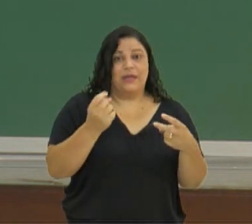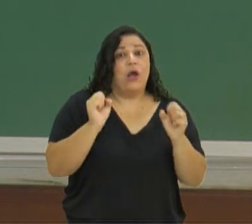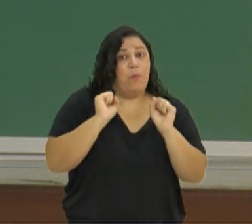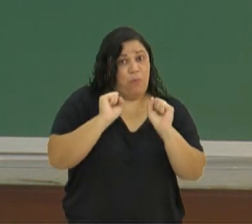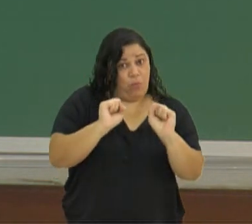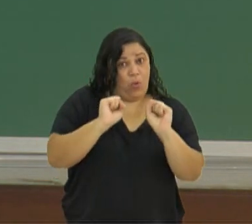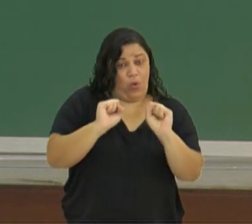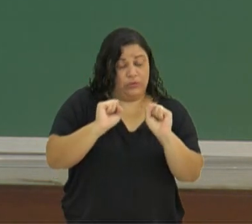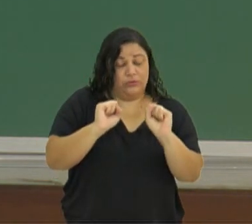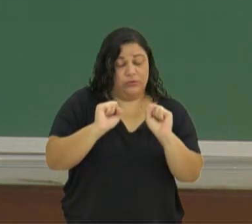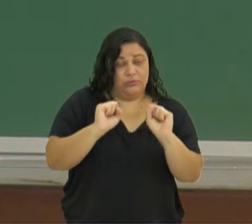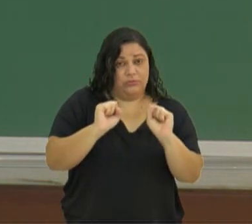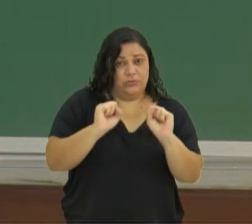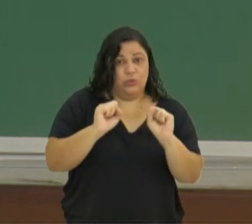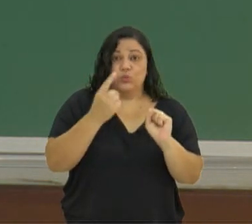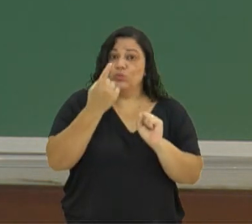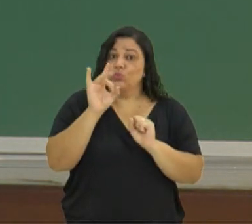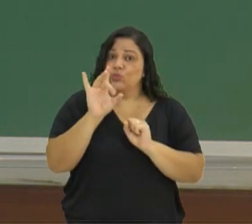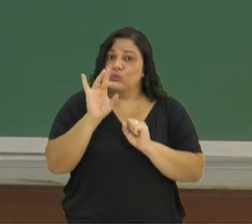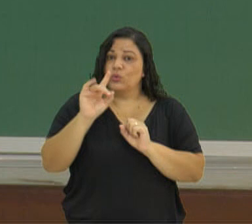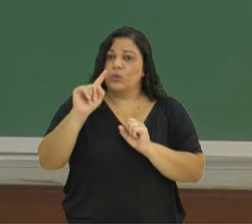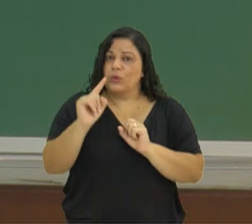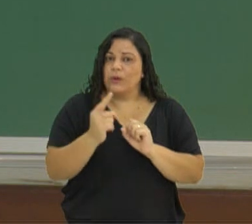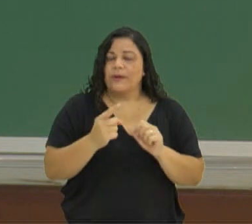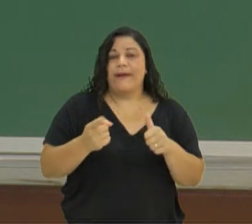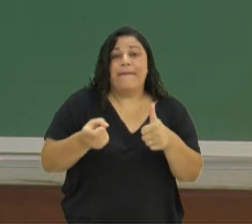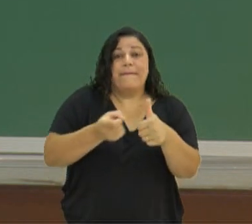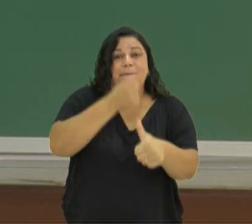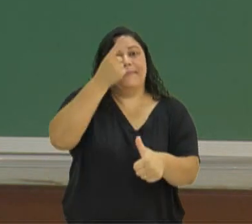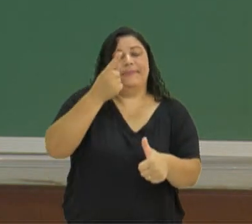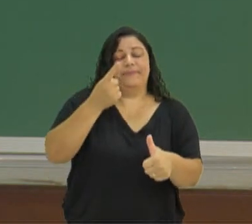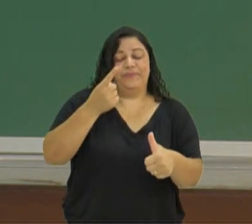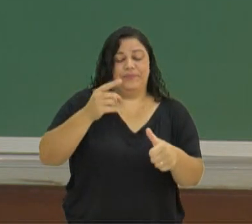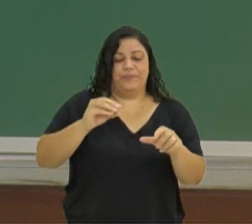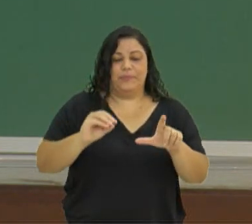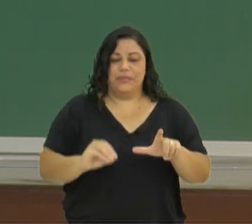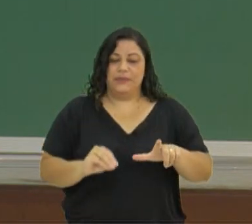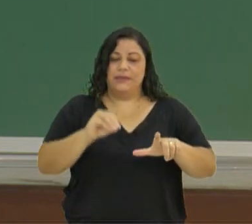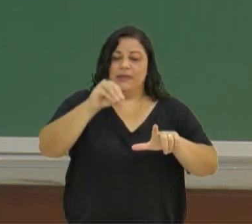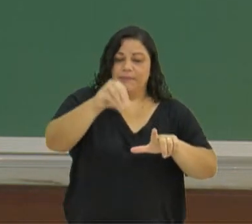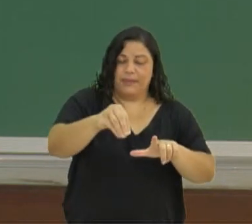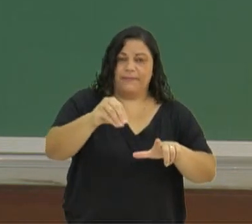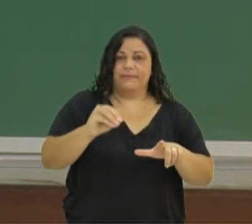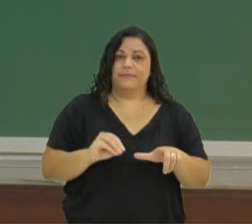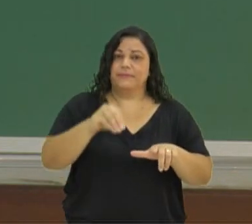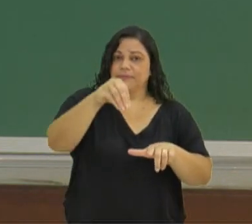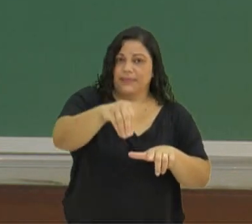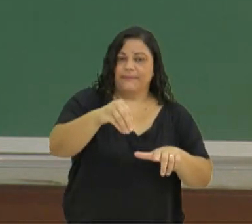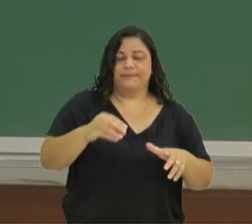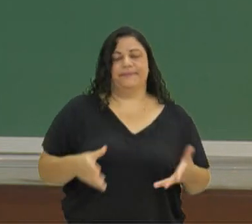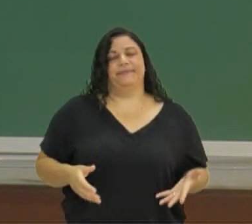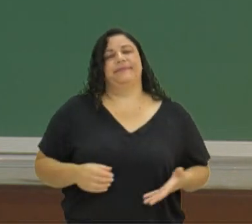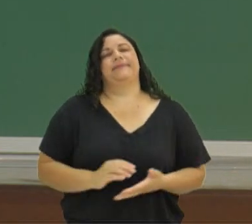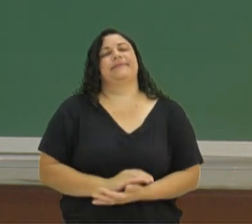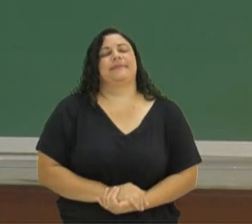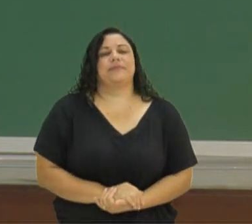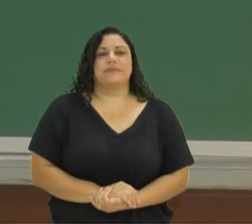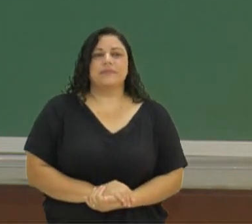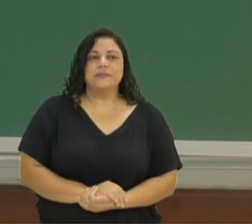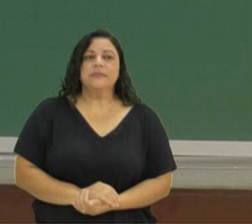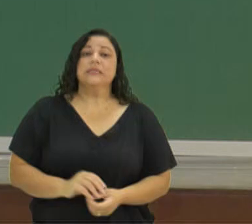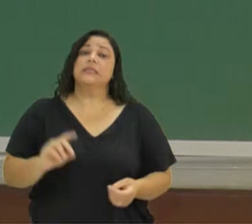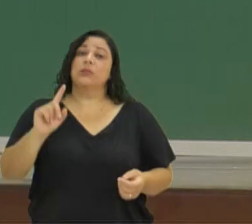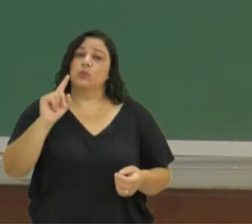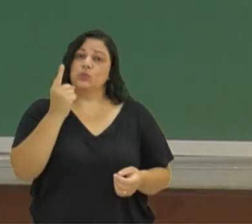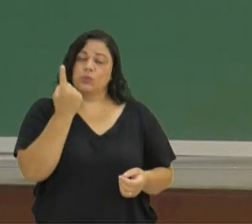duas casas. Apenas o primeiro lance. Se você optar em pular apenas um lance, ele não pode mais pular duas casas. Então, a partir dali,